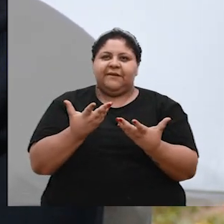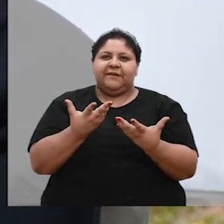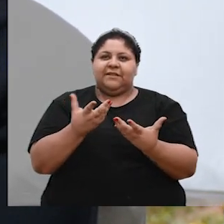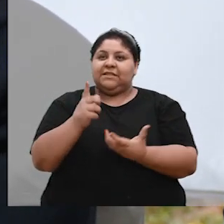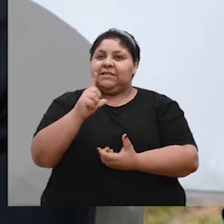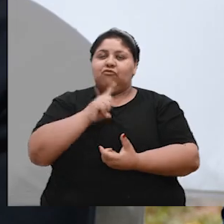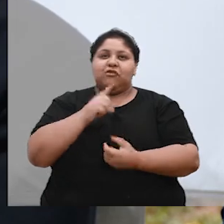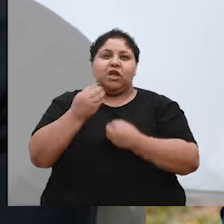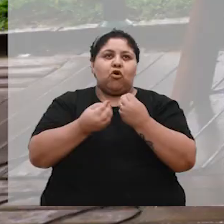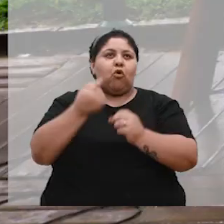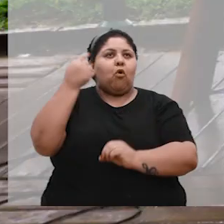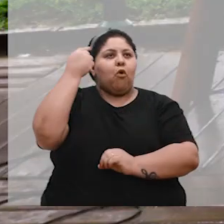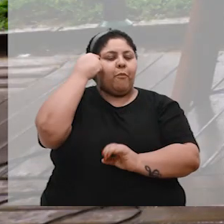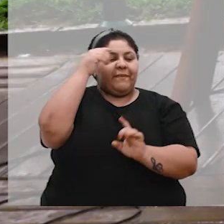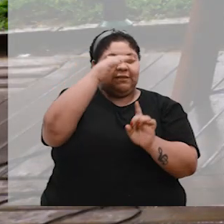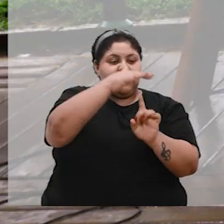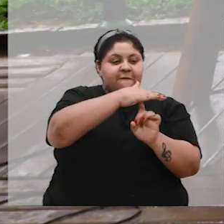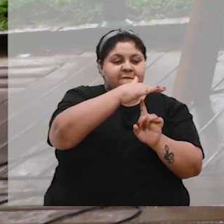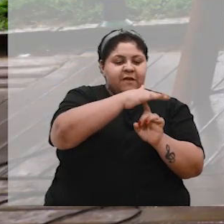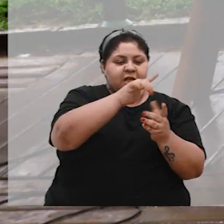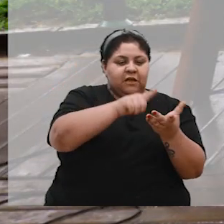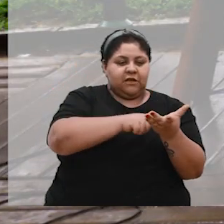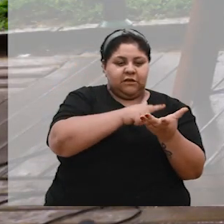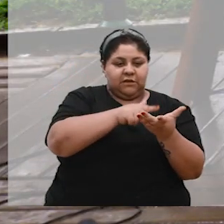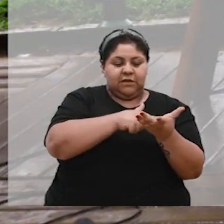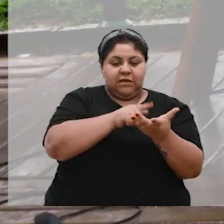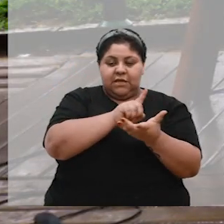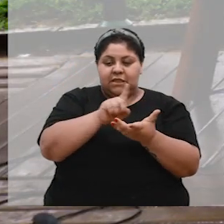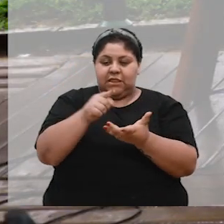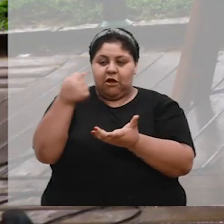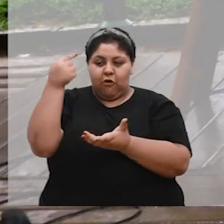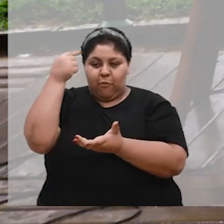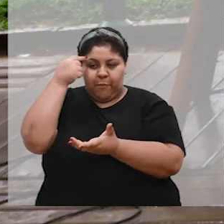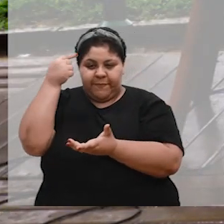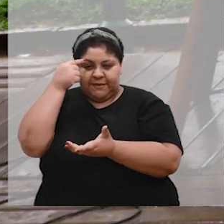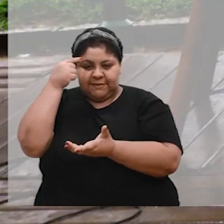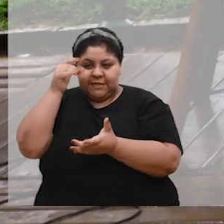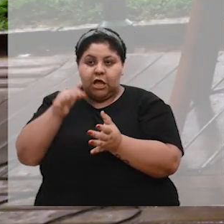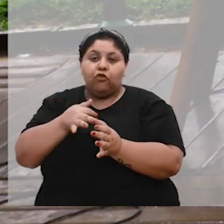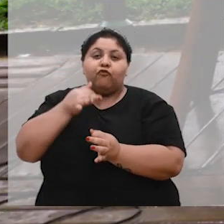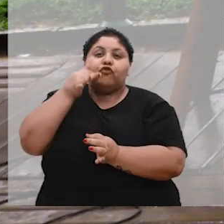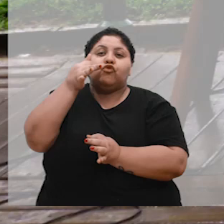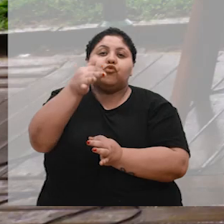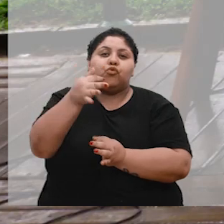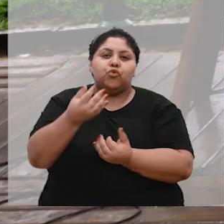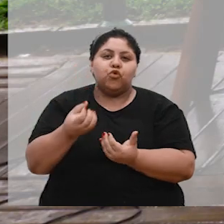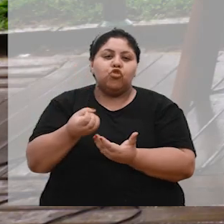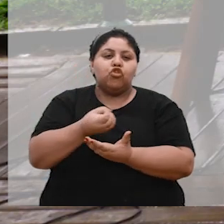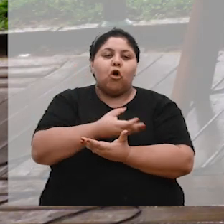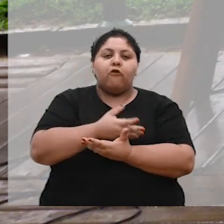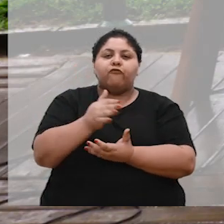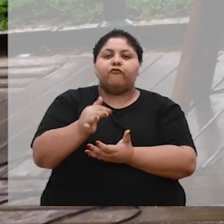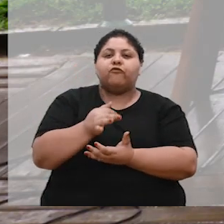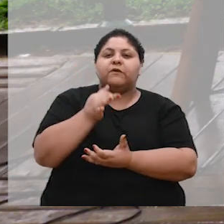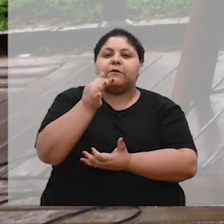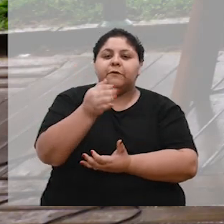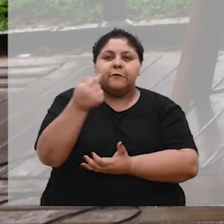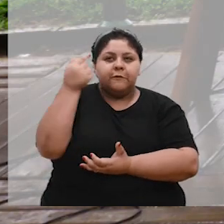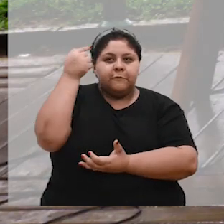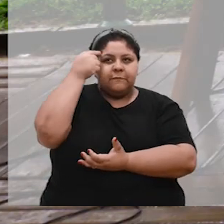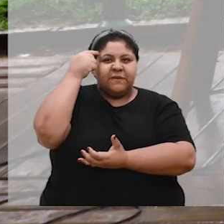E não dá para pensar Feira do Livro sem pensar novos horizontes, sem pensar